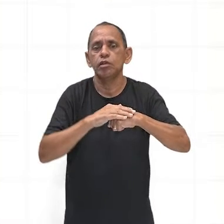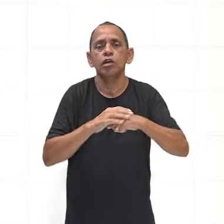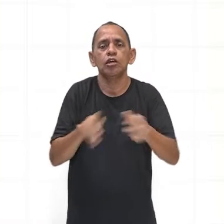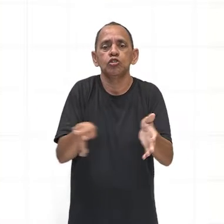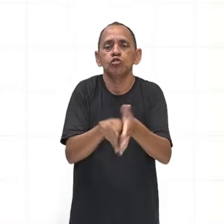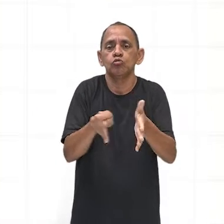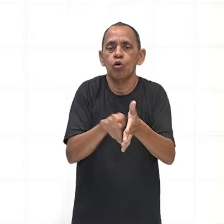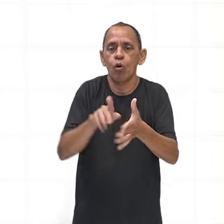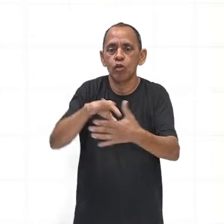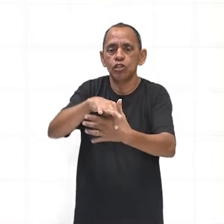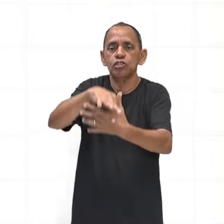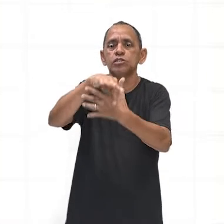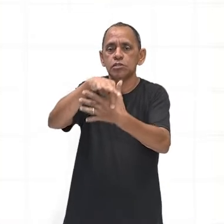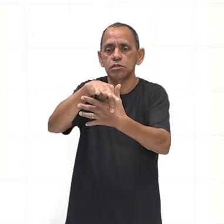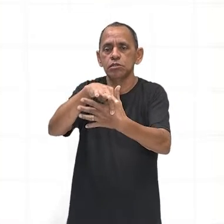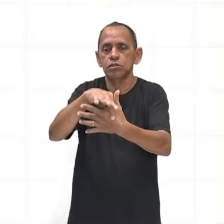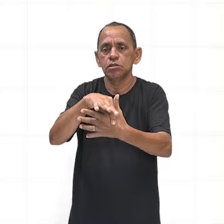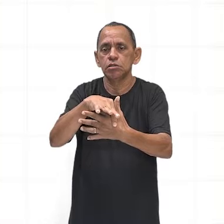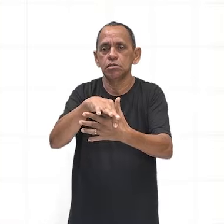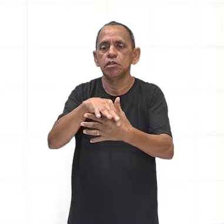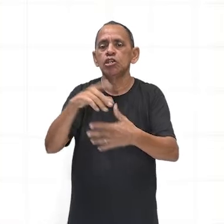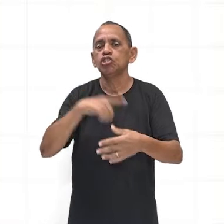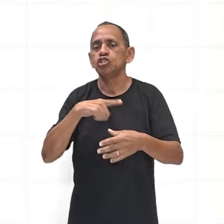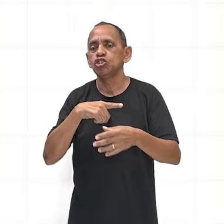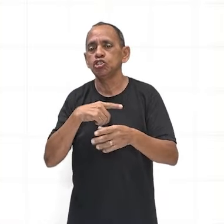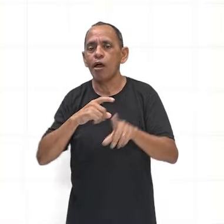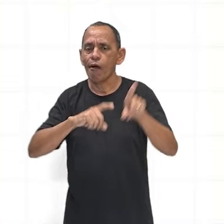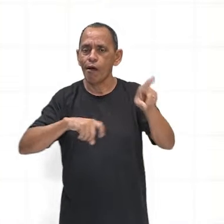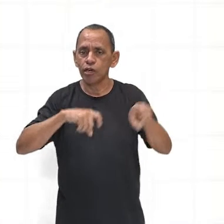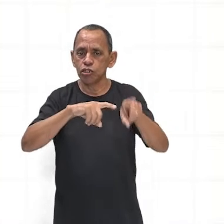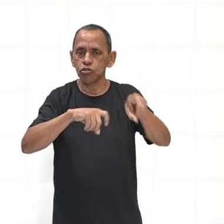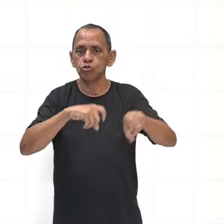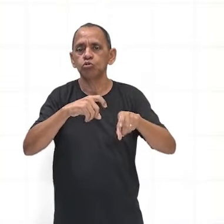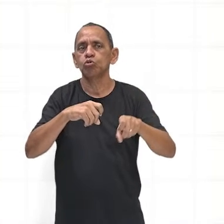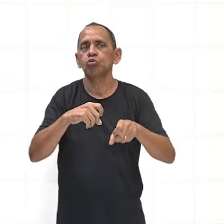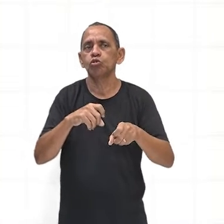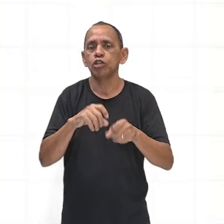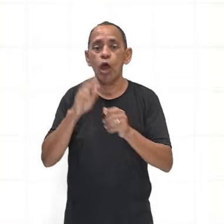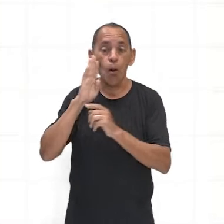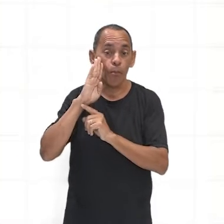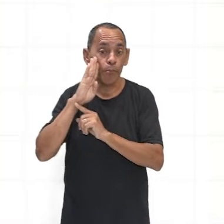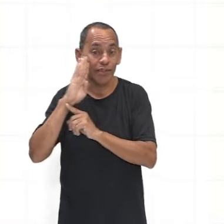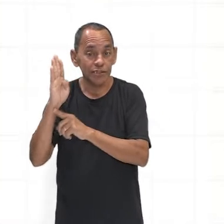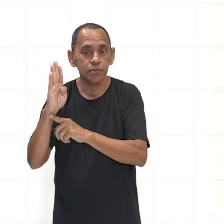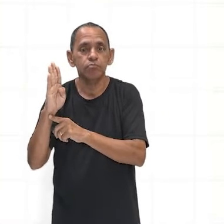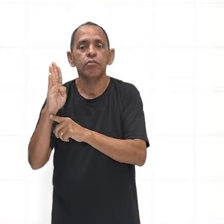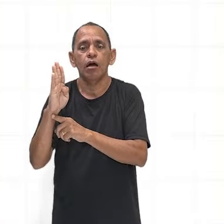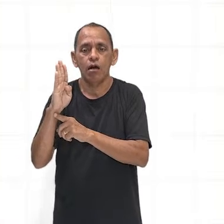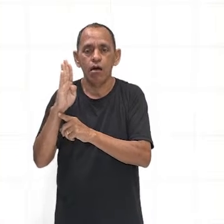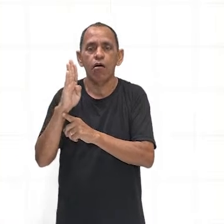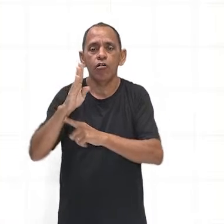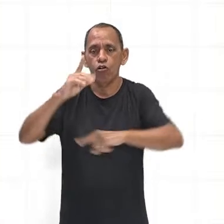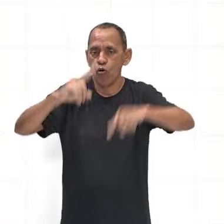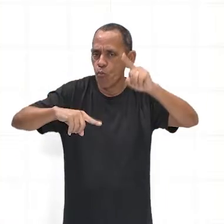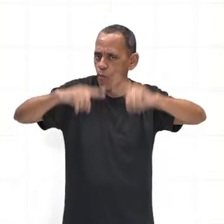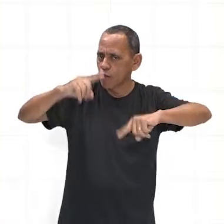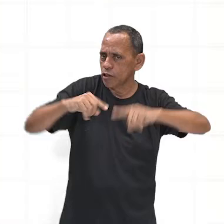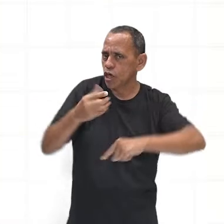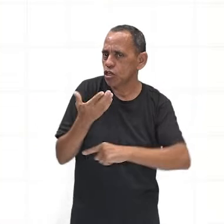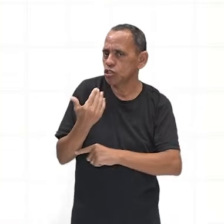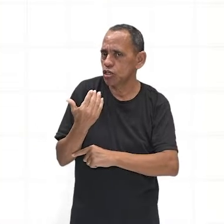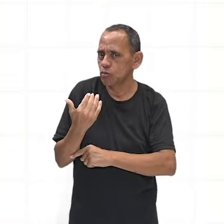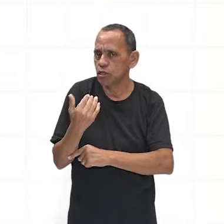e eles tinham ali a agricultura, sendo o milho um dos seus principais produtos, como algo